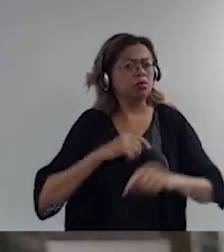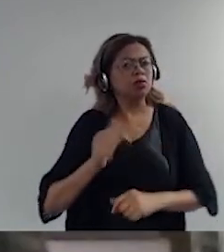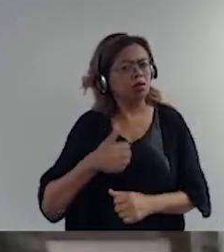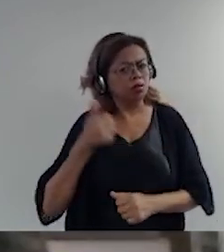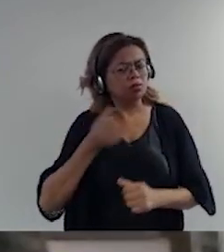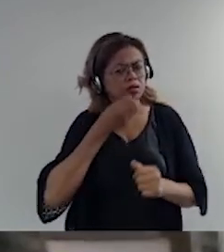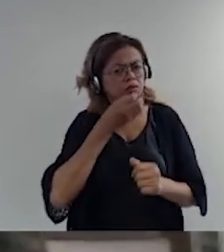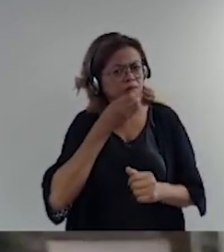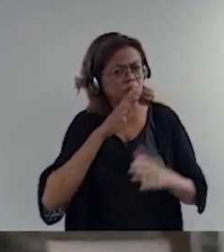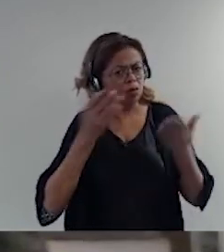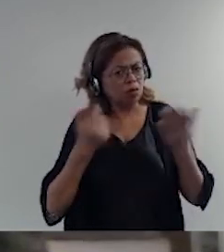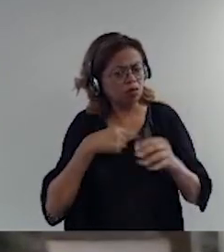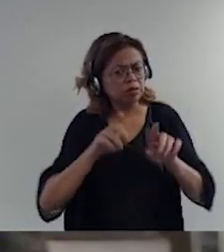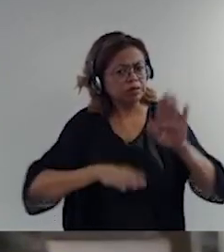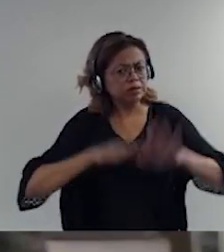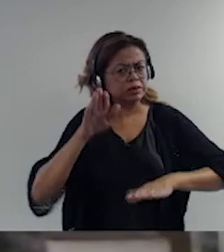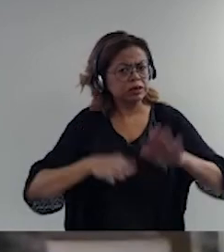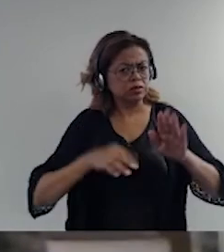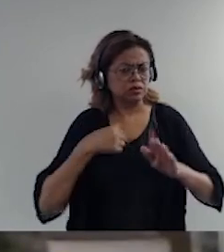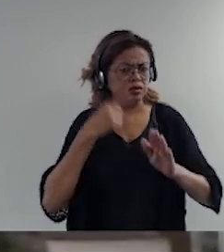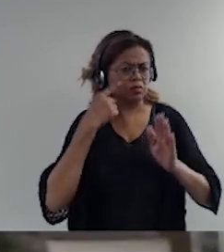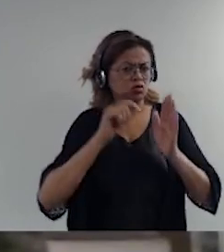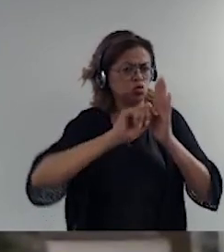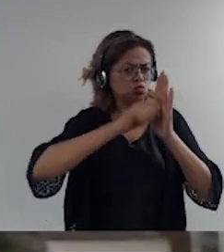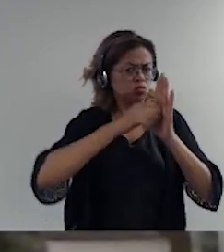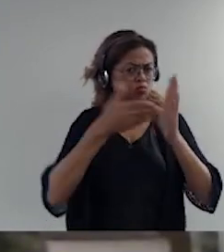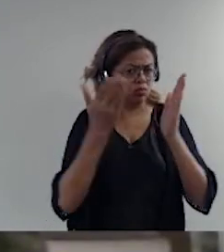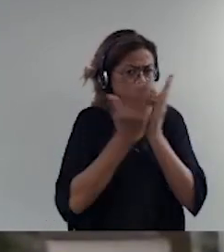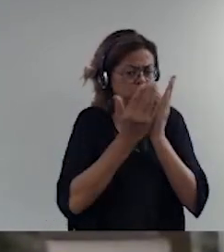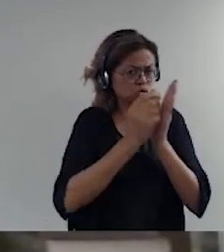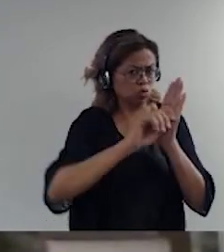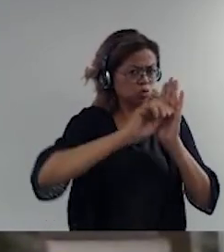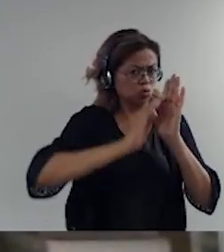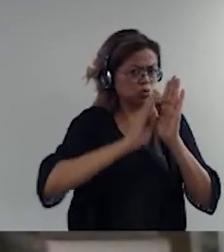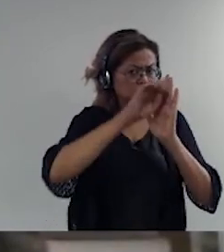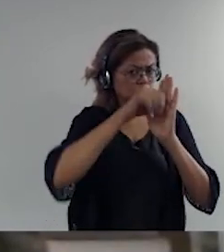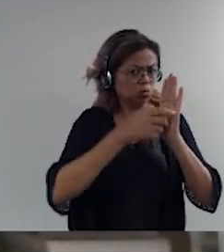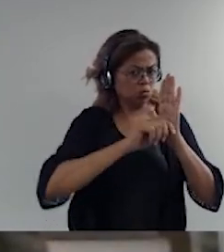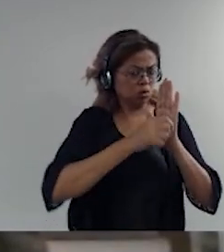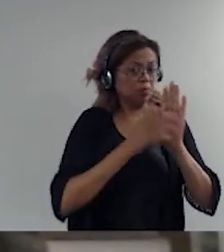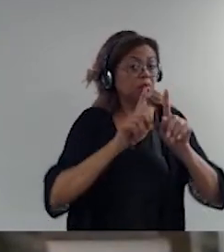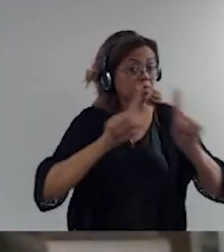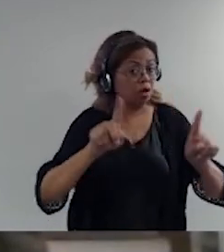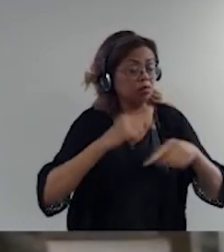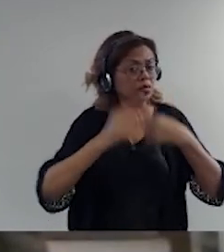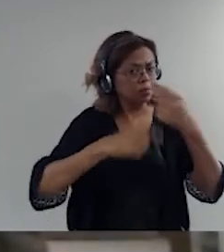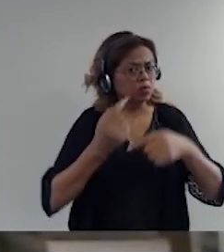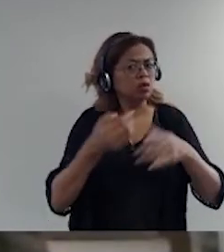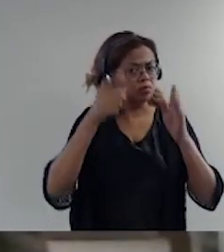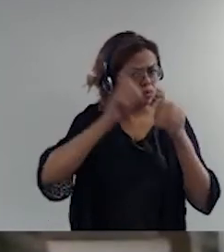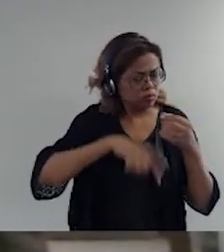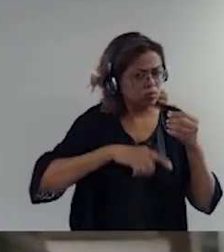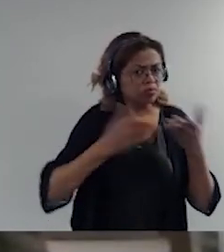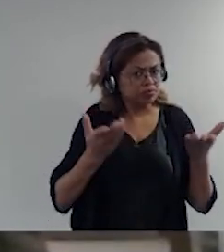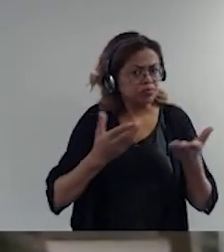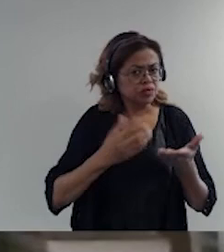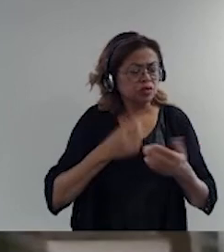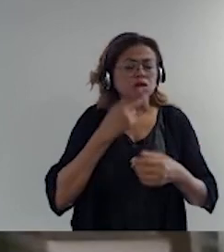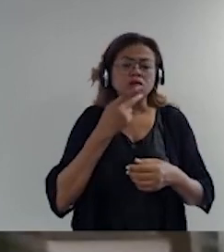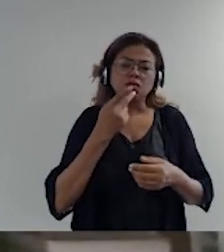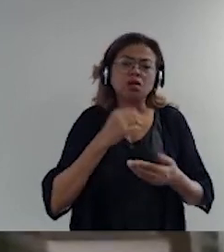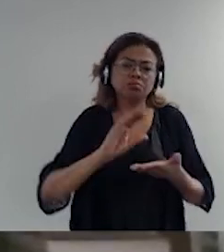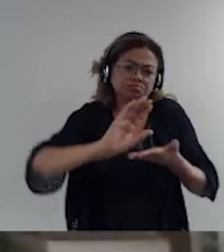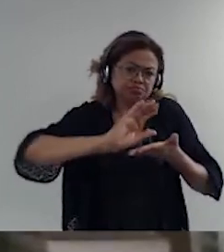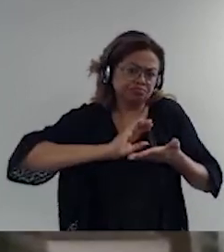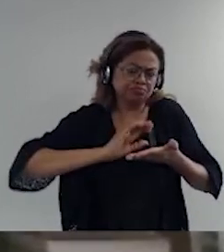com a possibilidade de fechamento da Bolsa, como aconteceu em outros países. Acho que economiza um pouco de tempo, não quero crédito para mim. Fica o